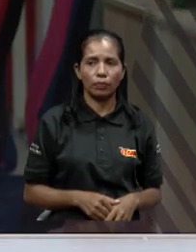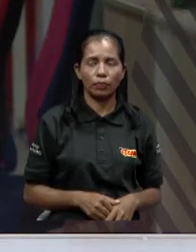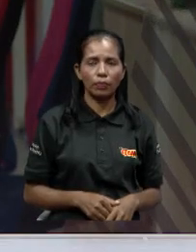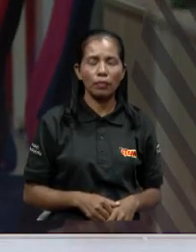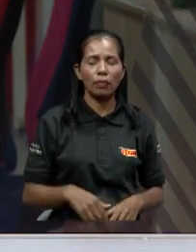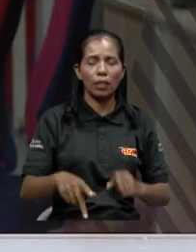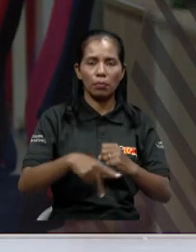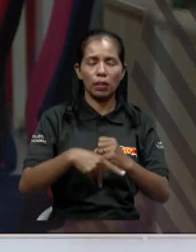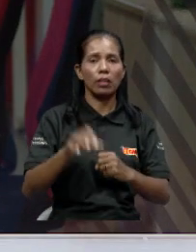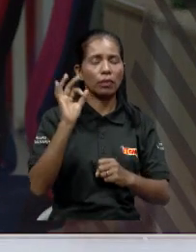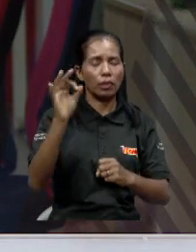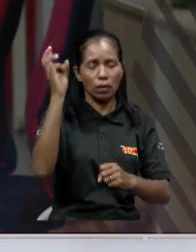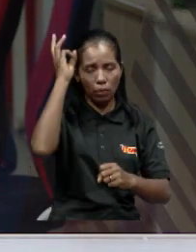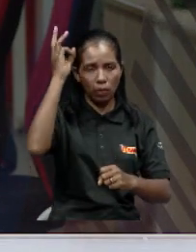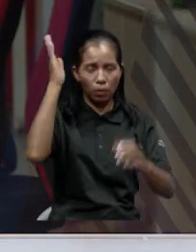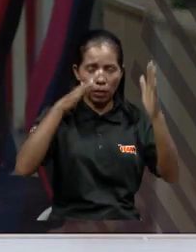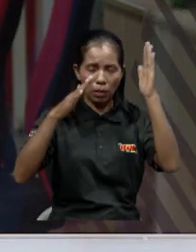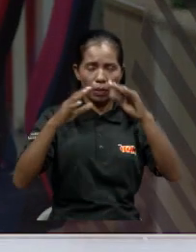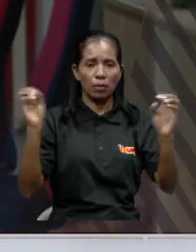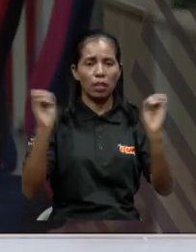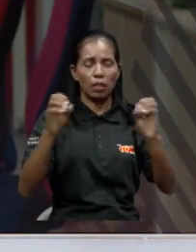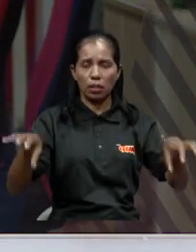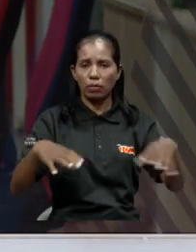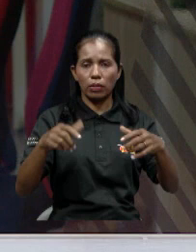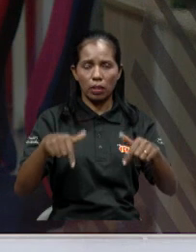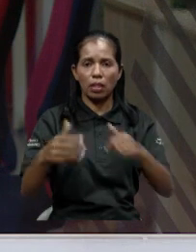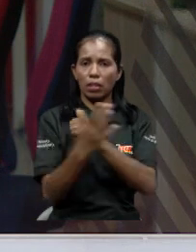Bancada Fretilin preocupa problema de desemprego e a relarang.